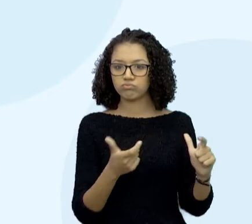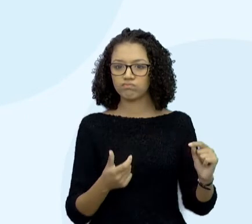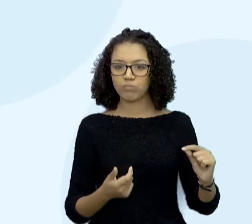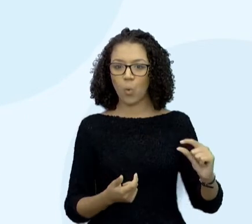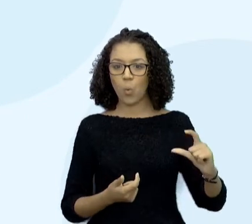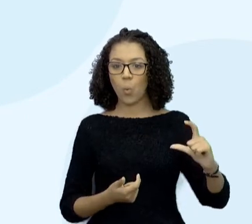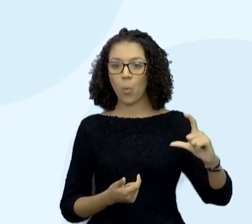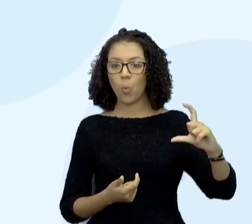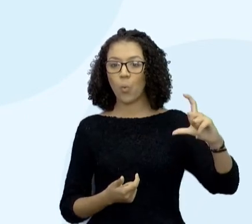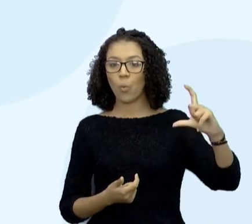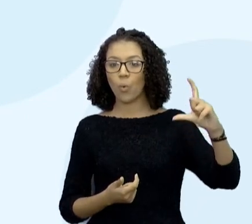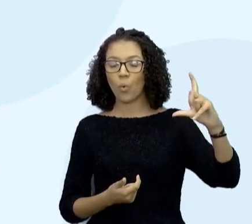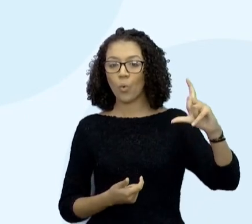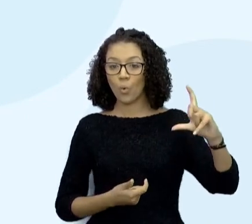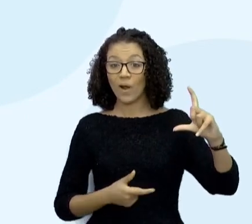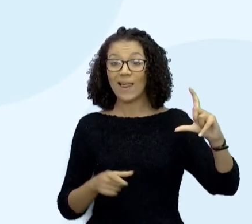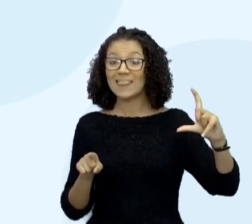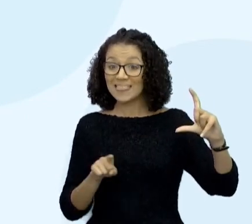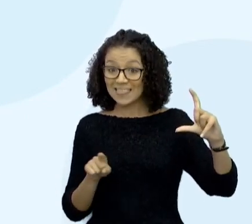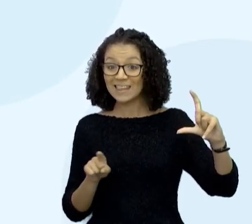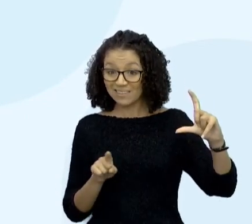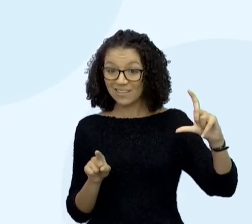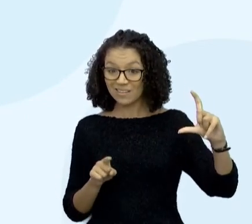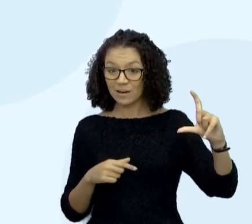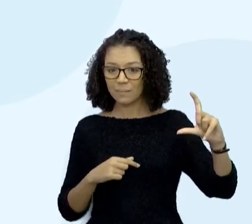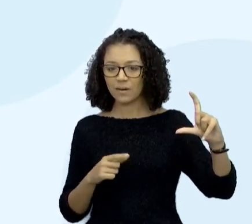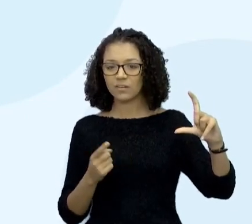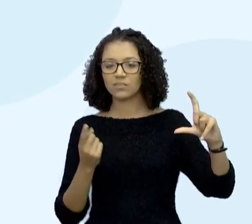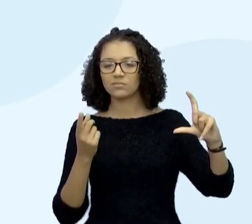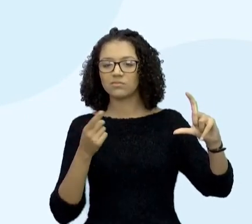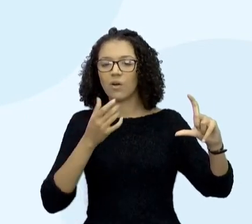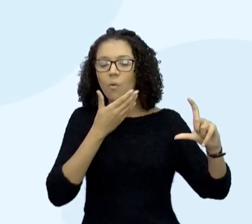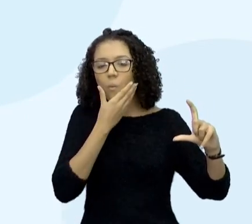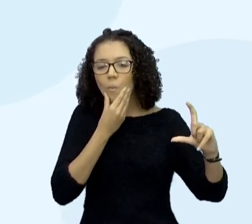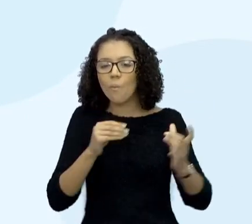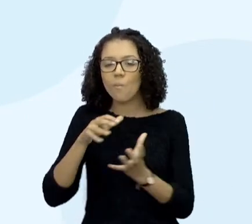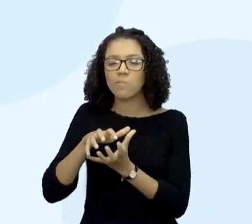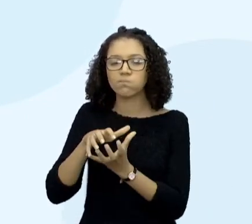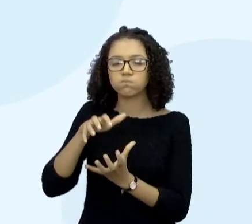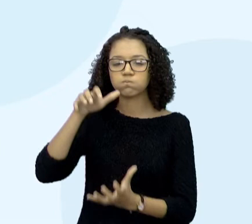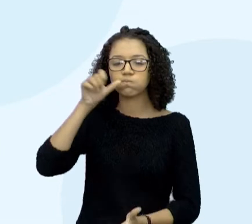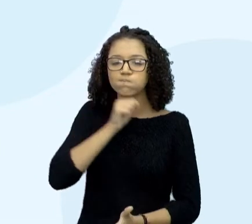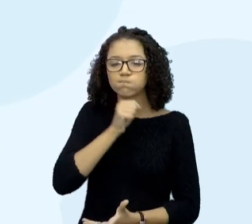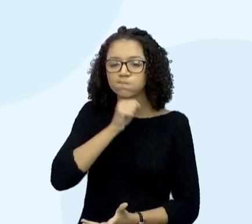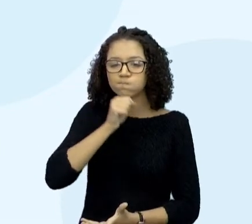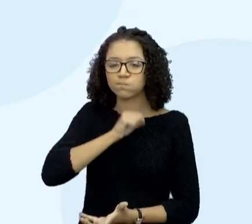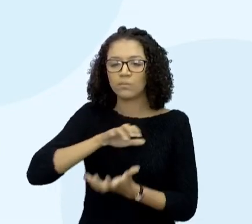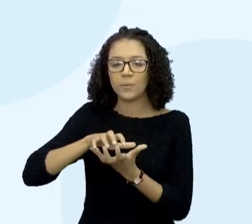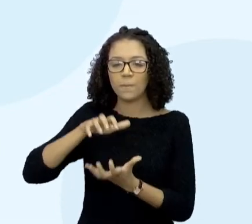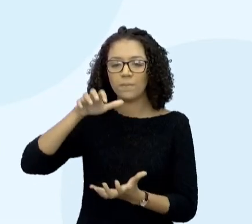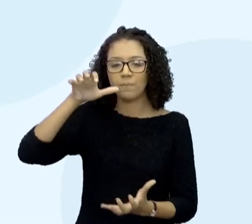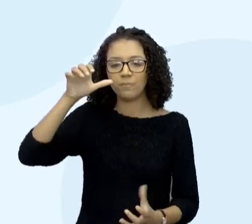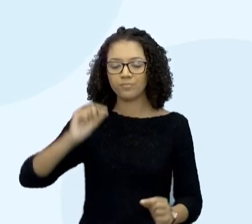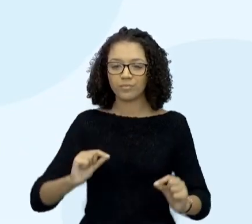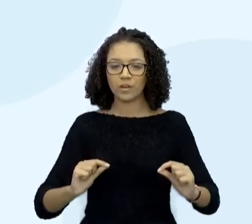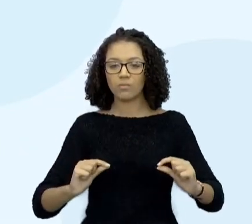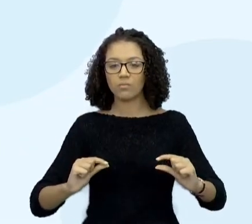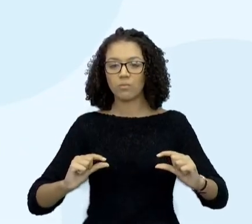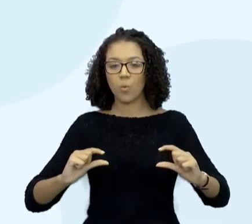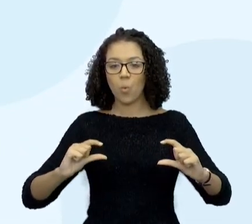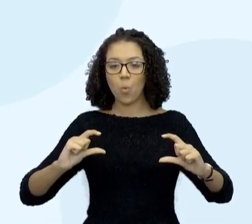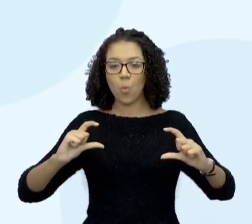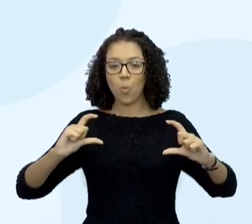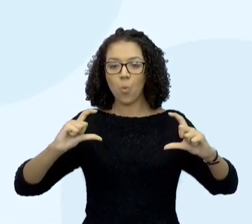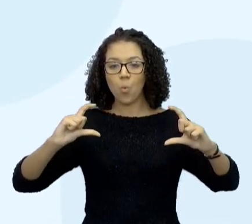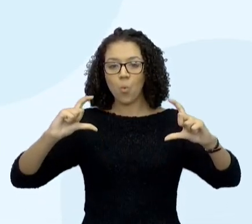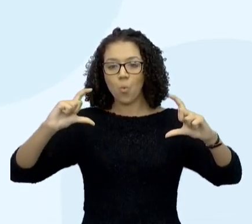o aumento principalmente dos idosos, né, e aí, né, os adultos aí se transformando, né, os jovens se transformando em